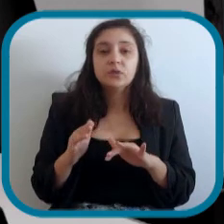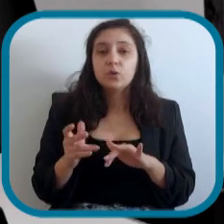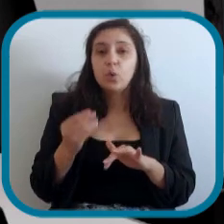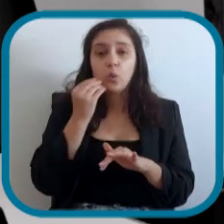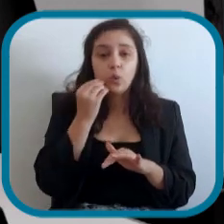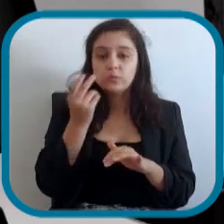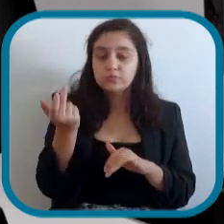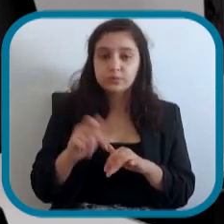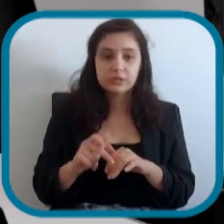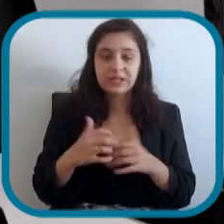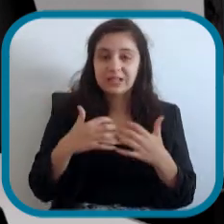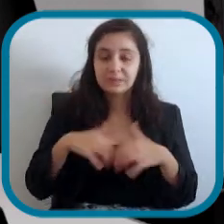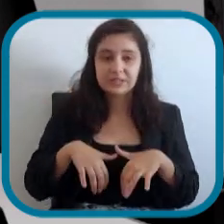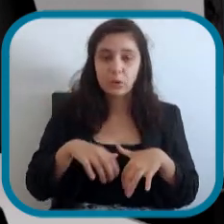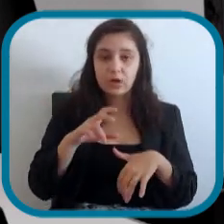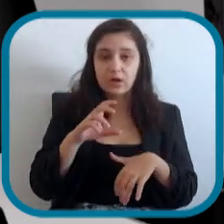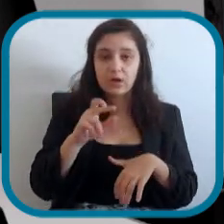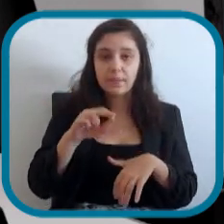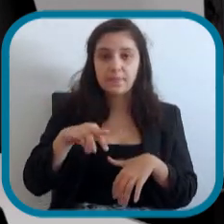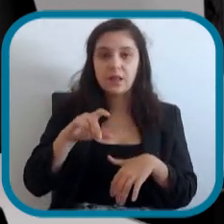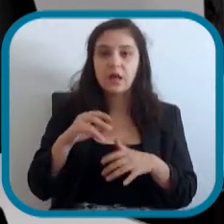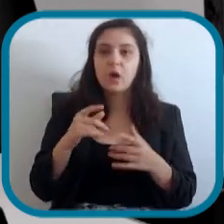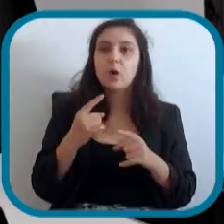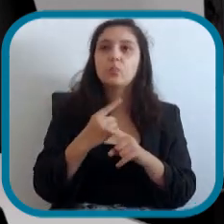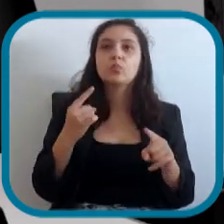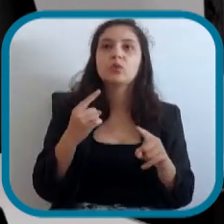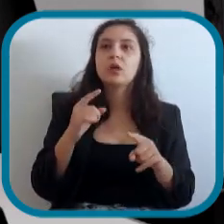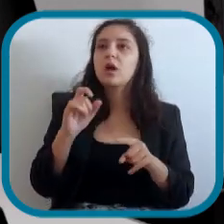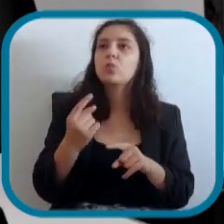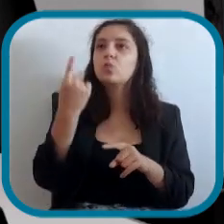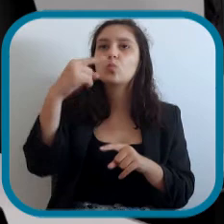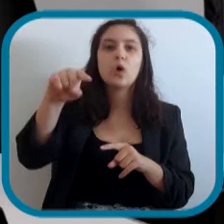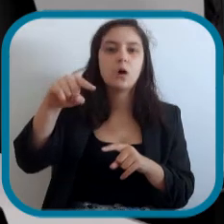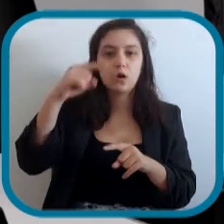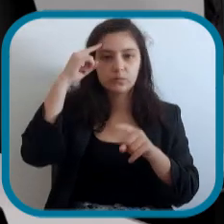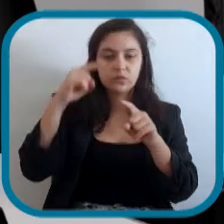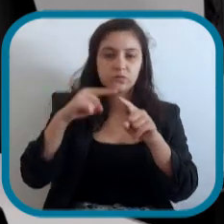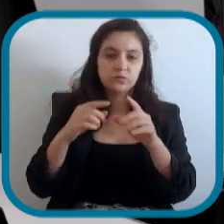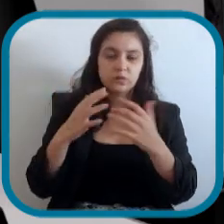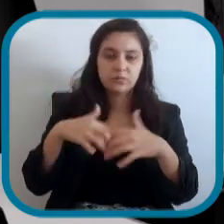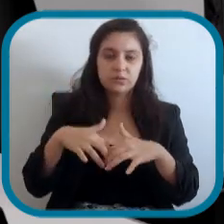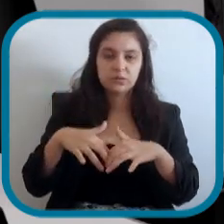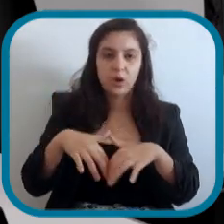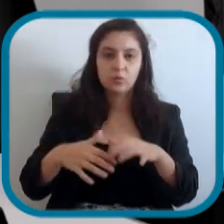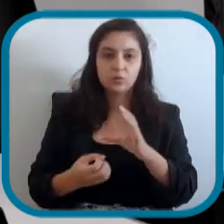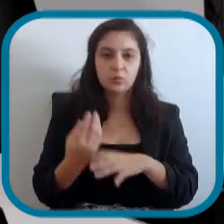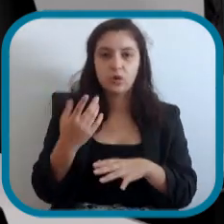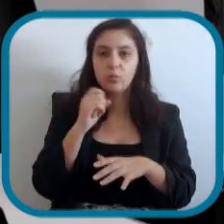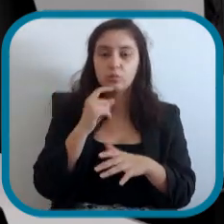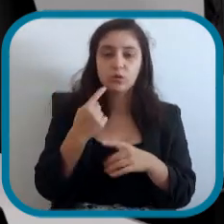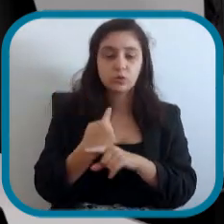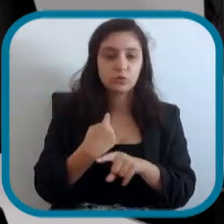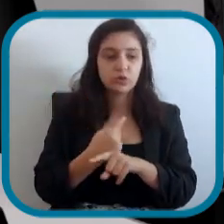afinal, o que poderá ter desencadeado uma depressão na Camila? Não há uma causa universal para o surgimento da depressão.